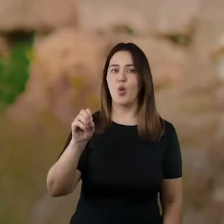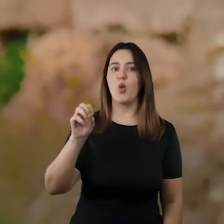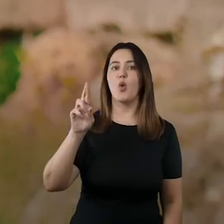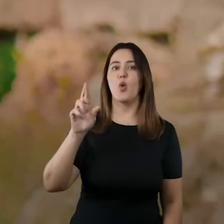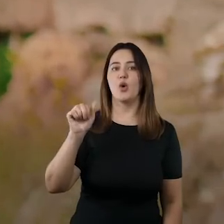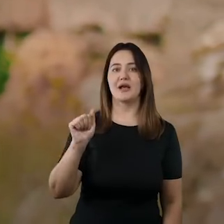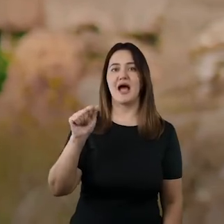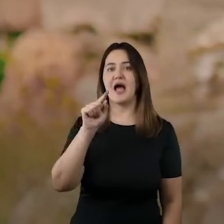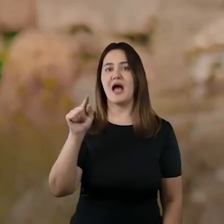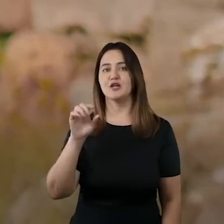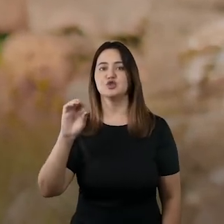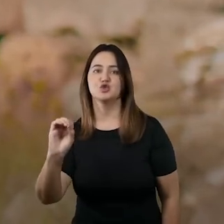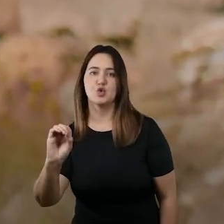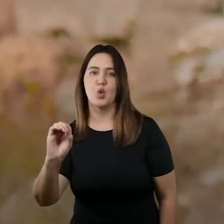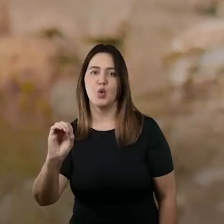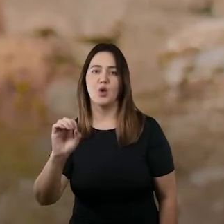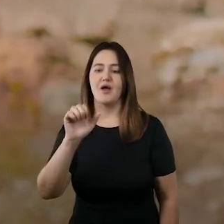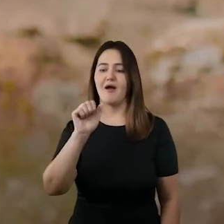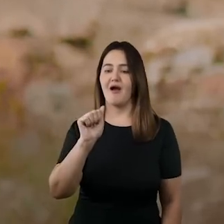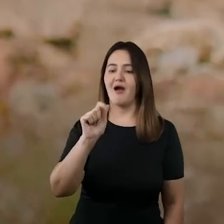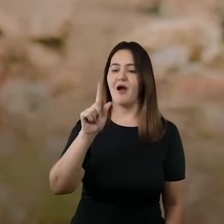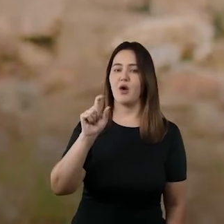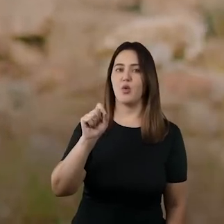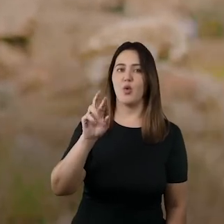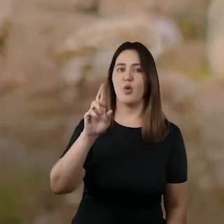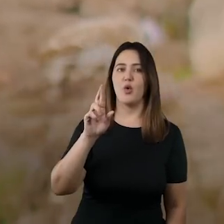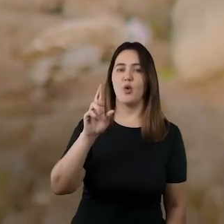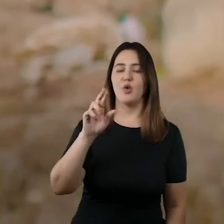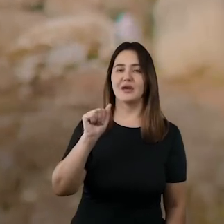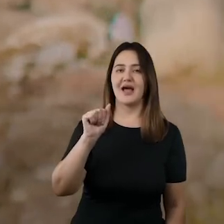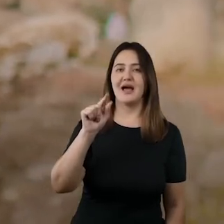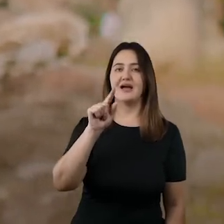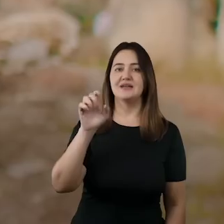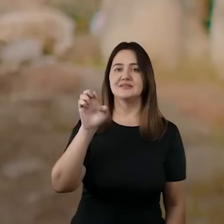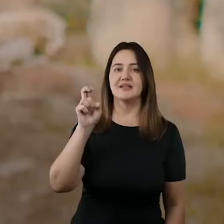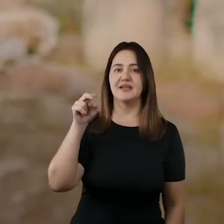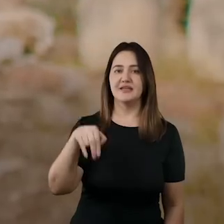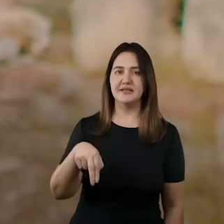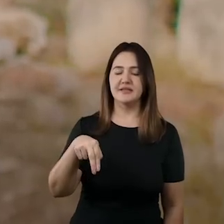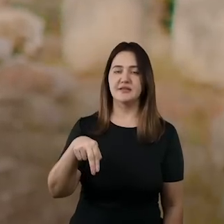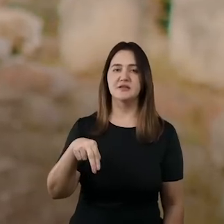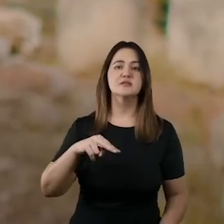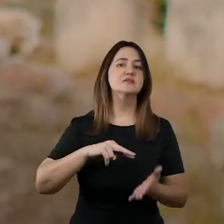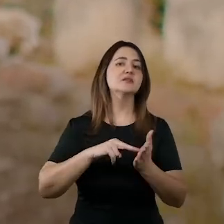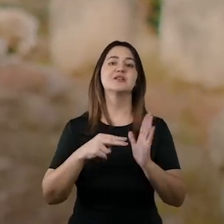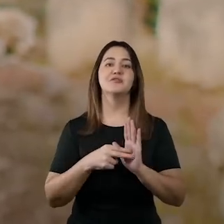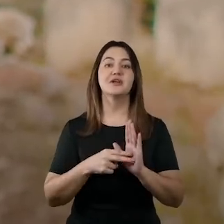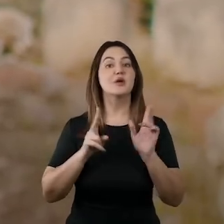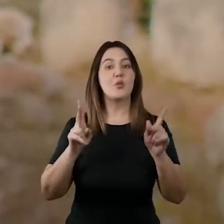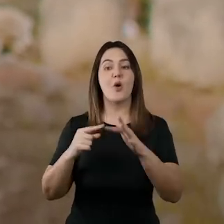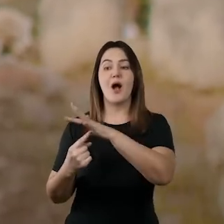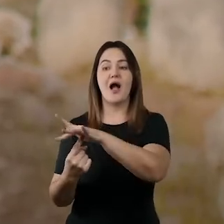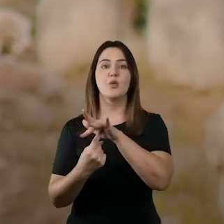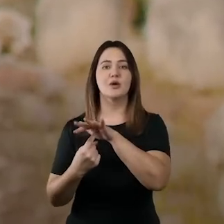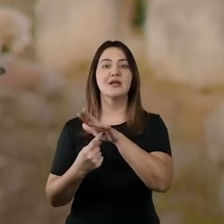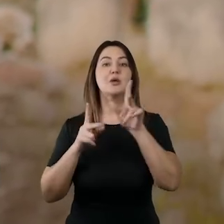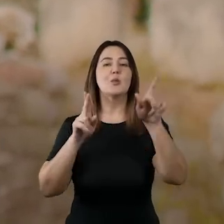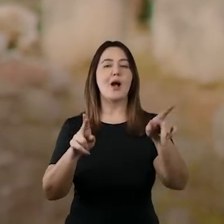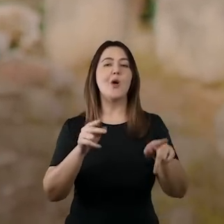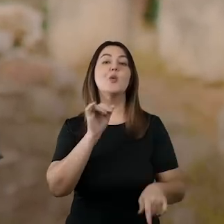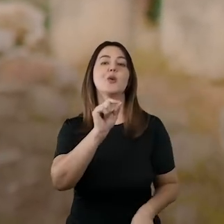infinitivo. Agorazo ou agorazein. Você viu que lembra a palavra ágora em grego? É como se Paulo pegasse